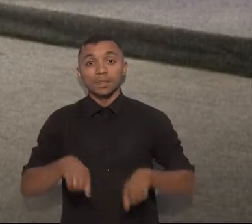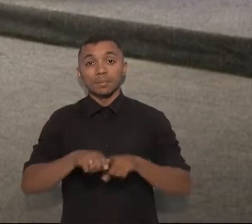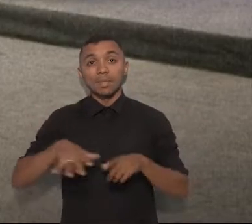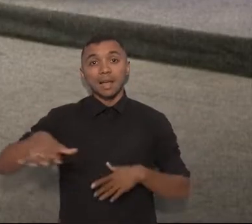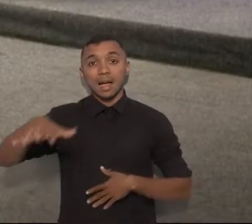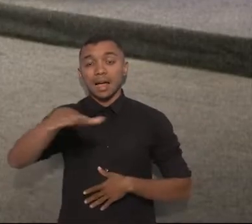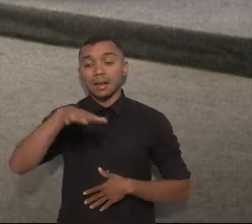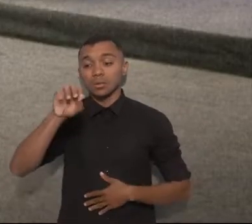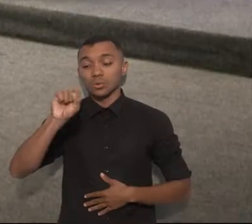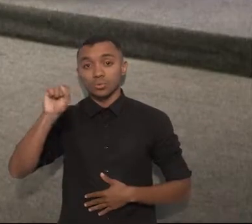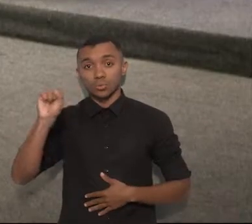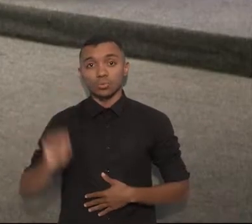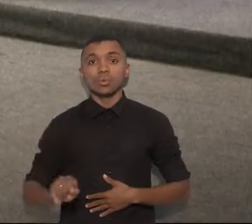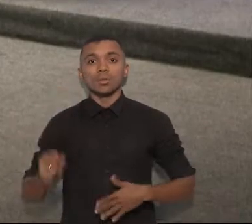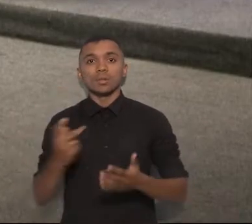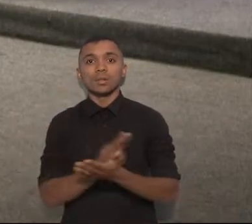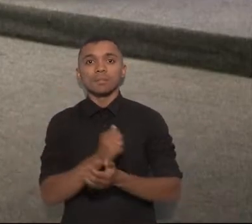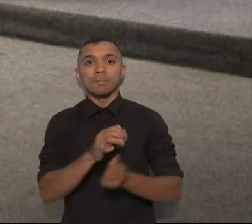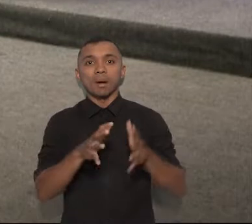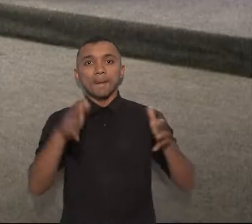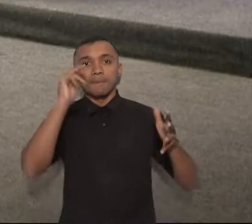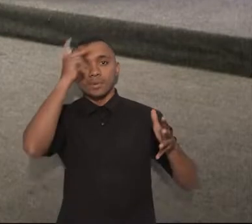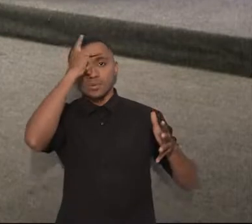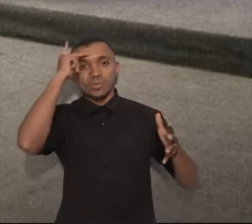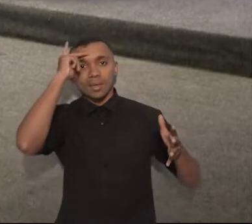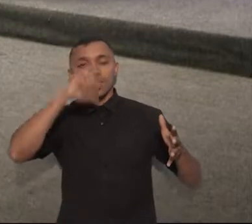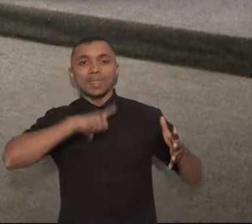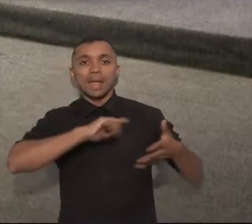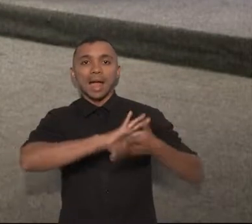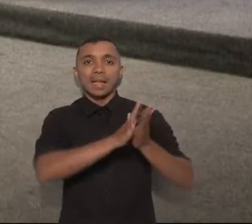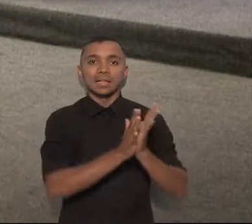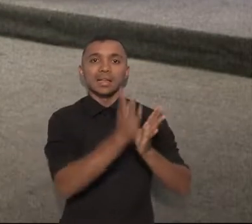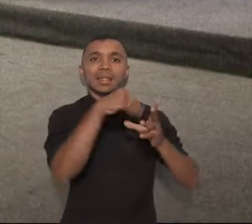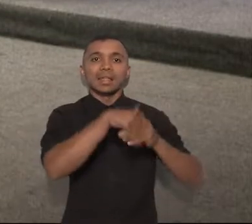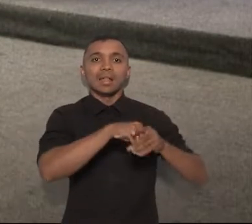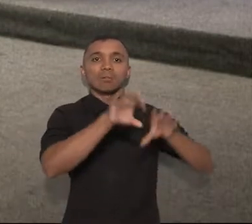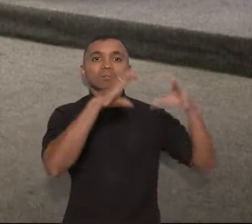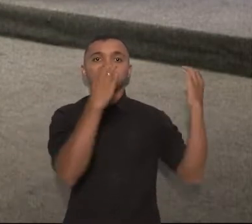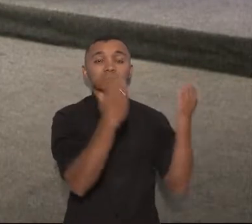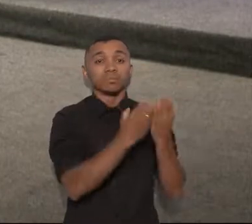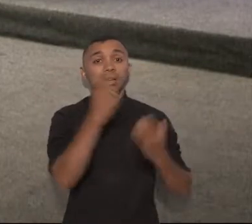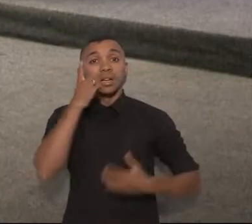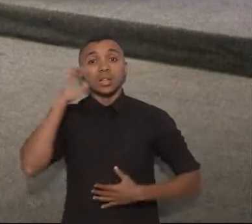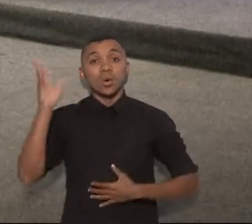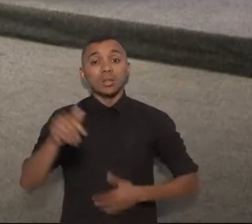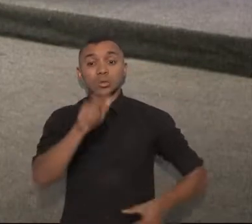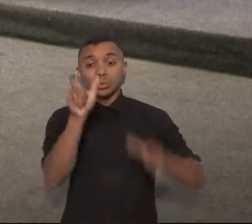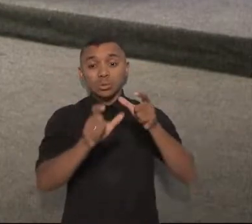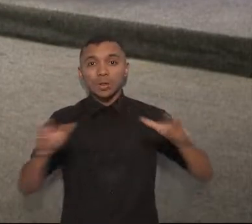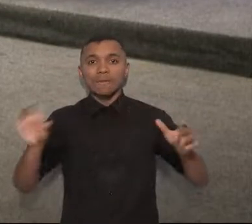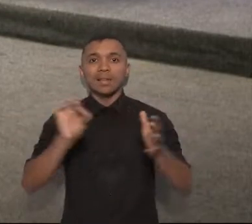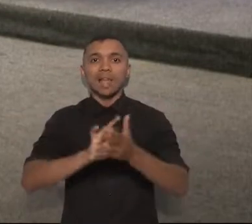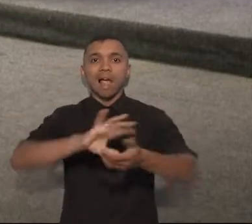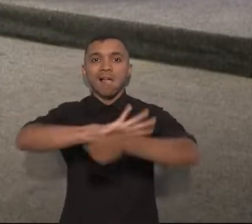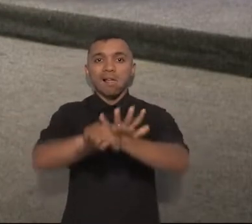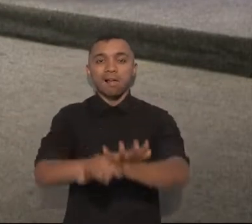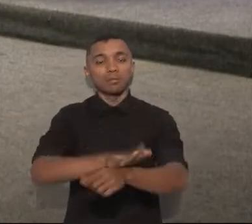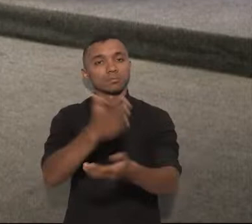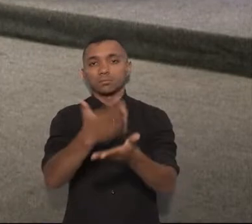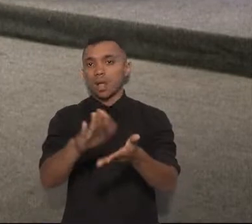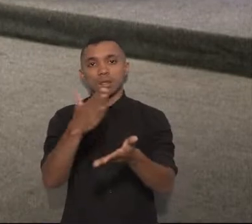onde se registra mais casos de racismo em estádios de futebol. Não quero dizer aqui que todo sulista é racista, que isso aí é